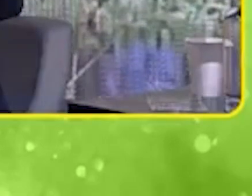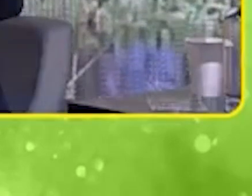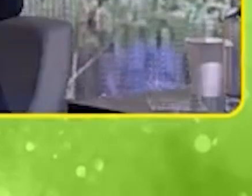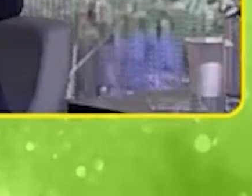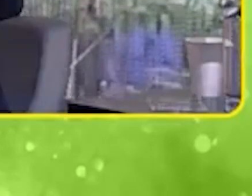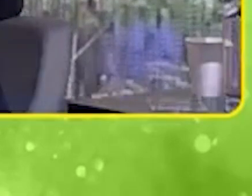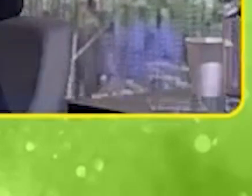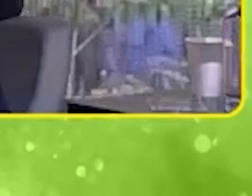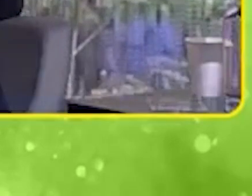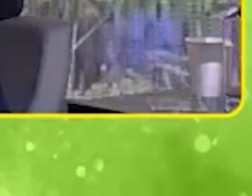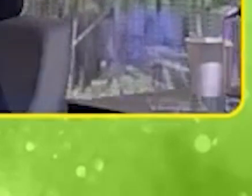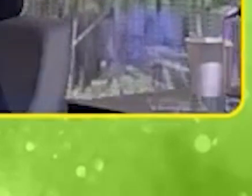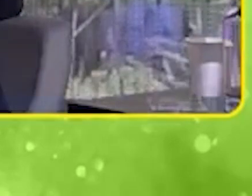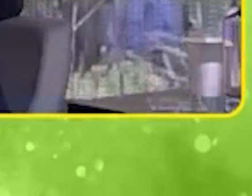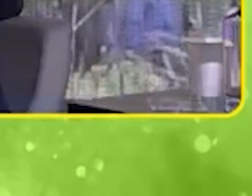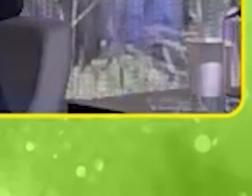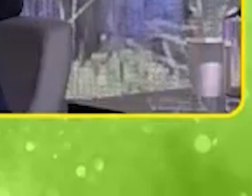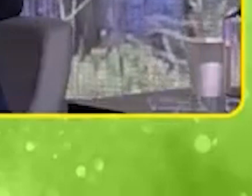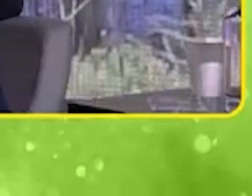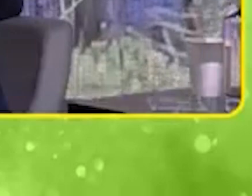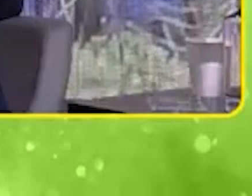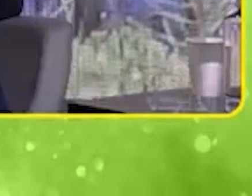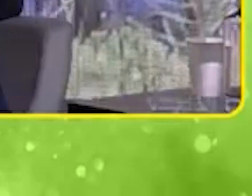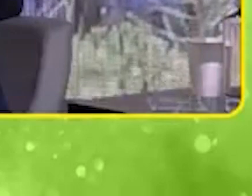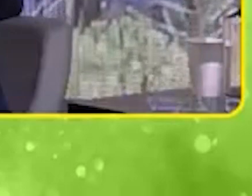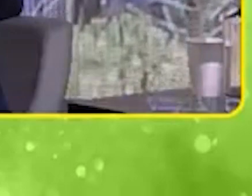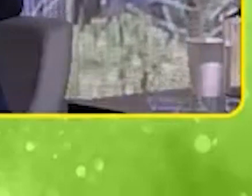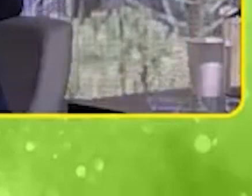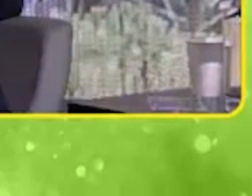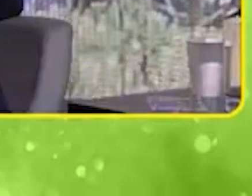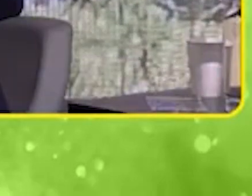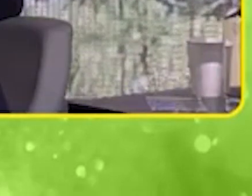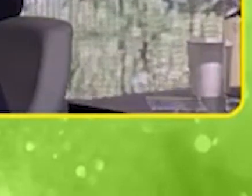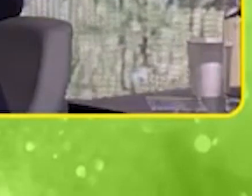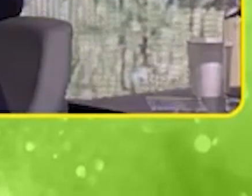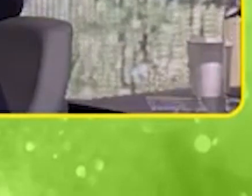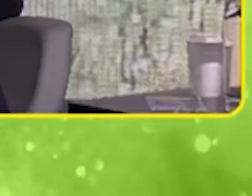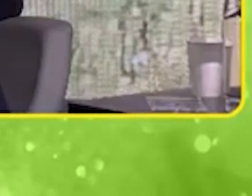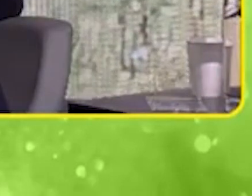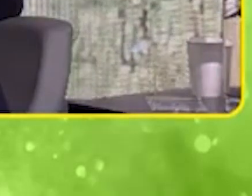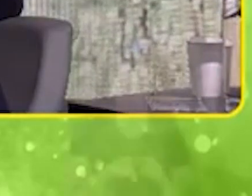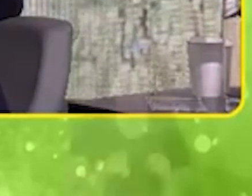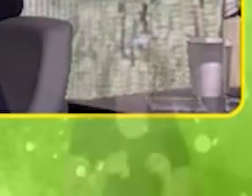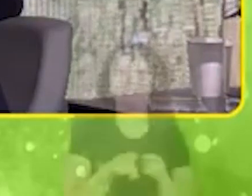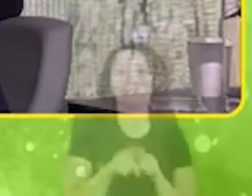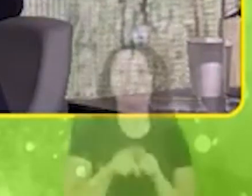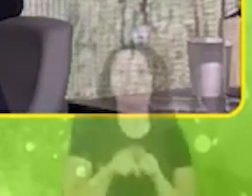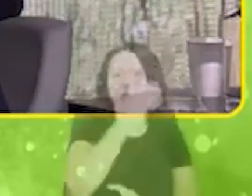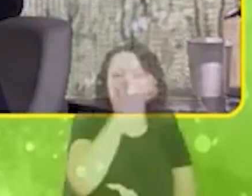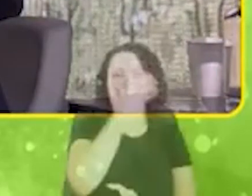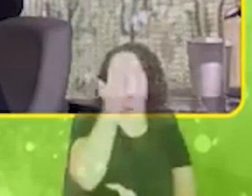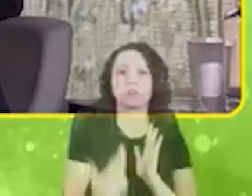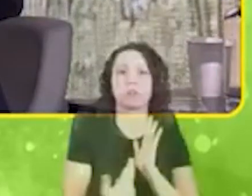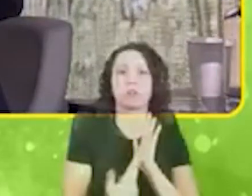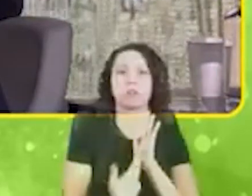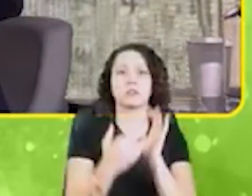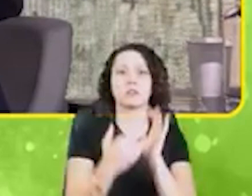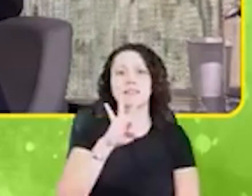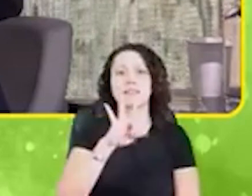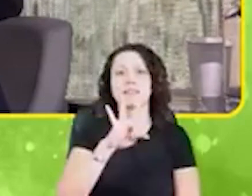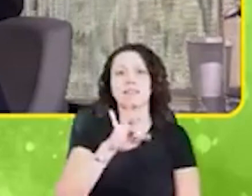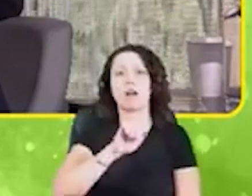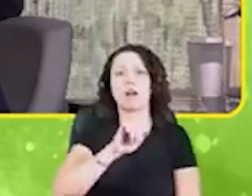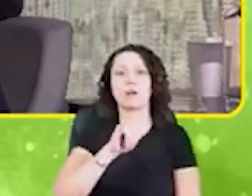aproveito para registrar a presença aqui dos representantes de Itaipu binacional presença que muito nos alegra nos honra General